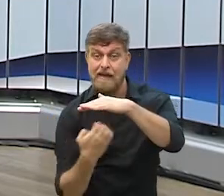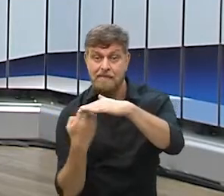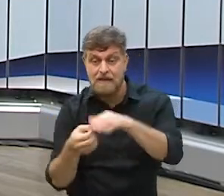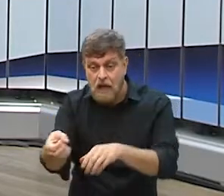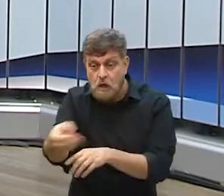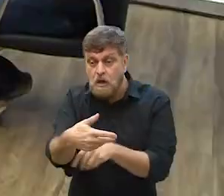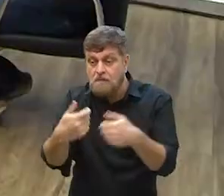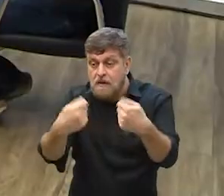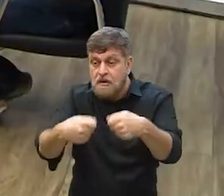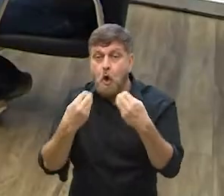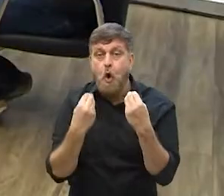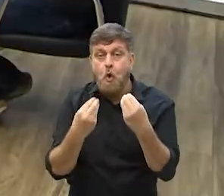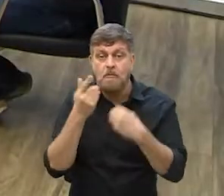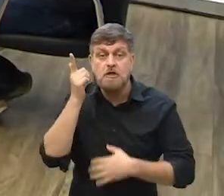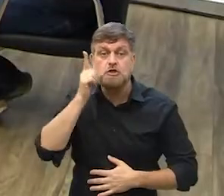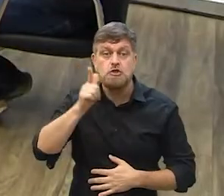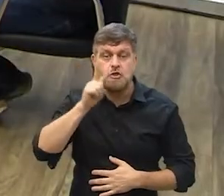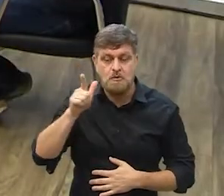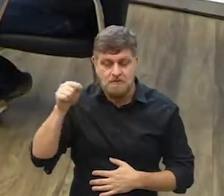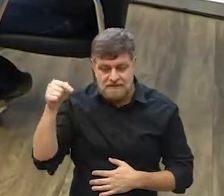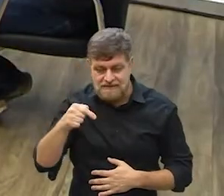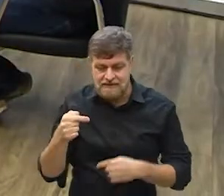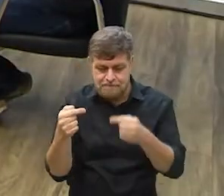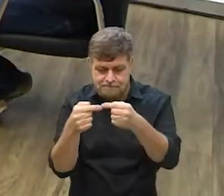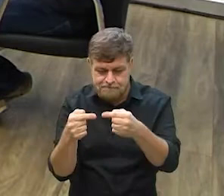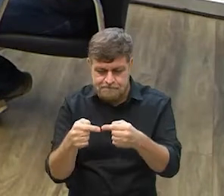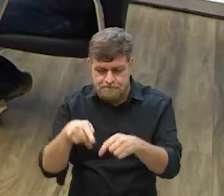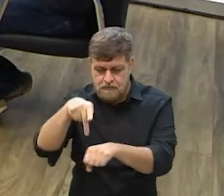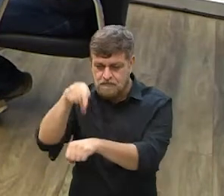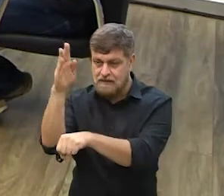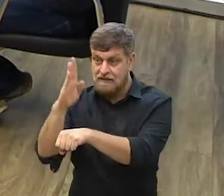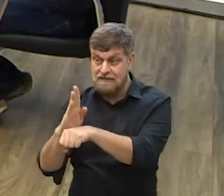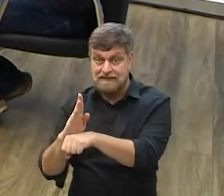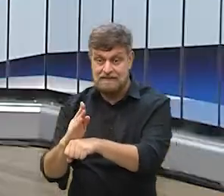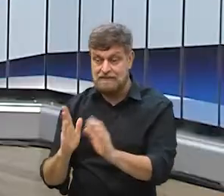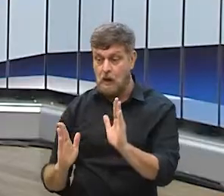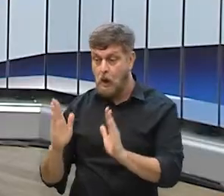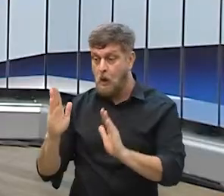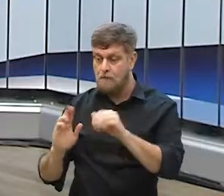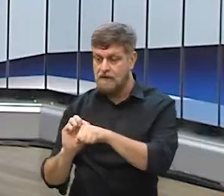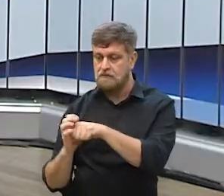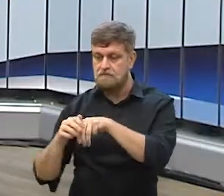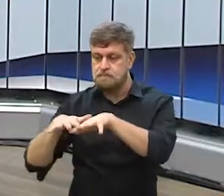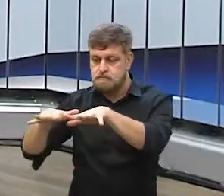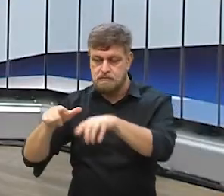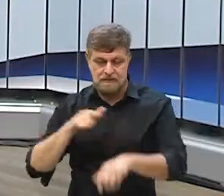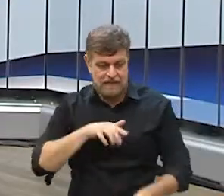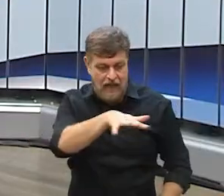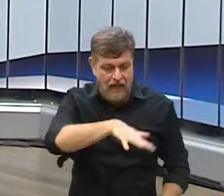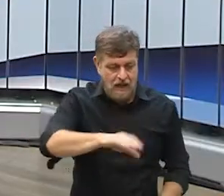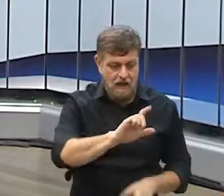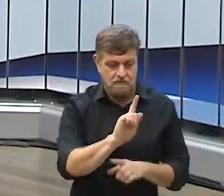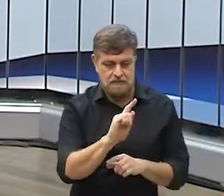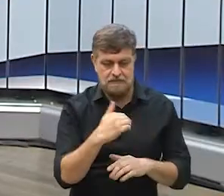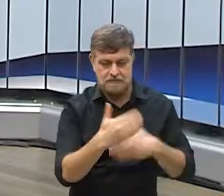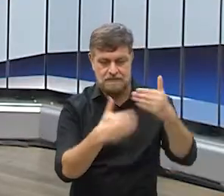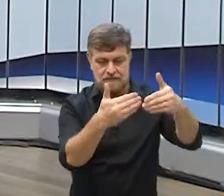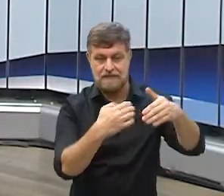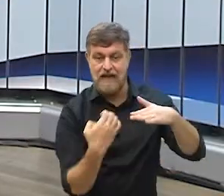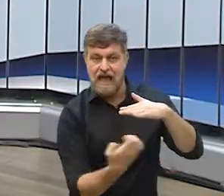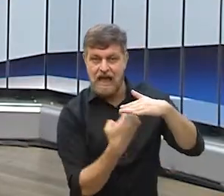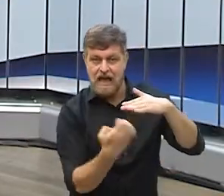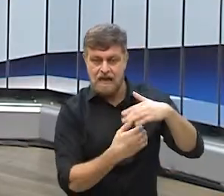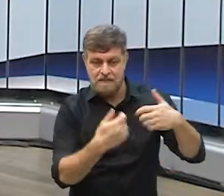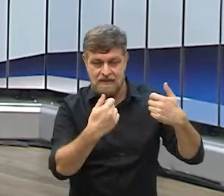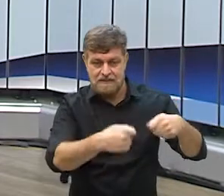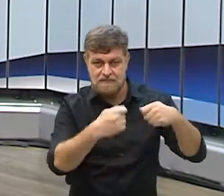Como é que a gente consegue conciliar o que o país está vivendo com o desenvolvimento de uma região que está precisando de empresa e